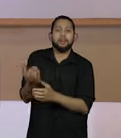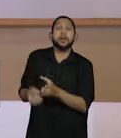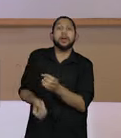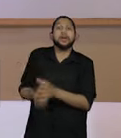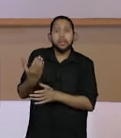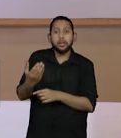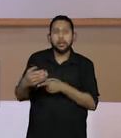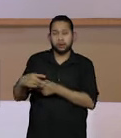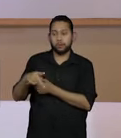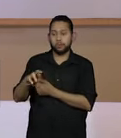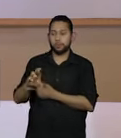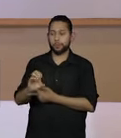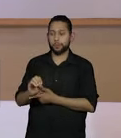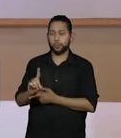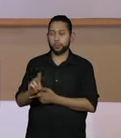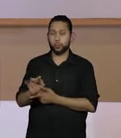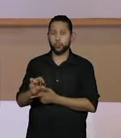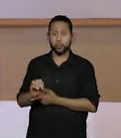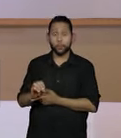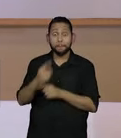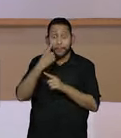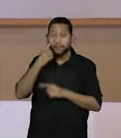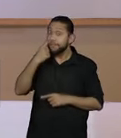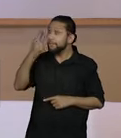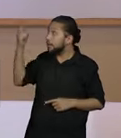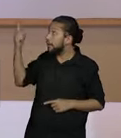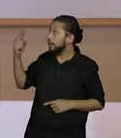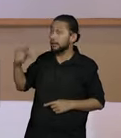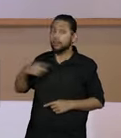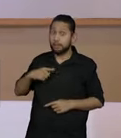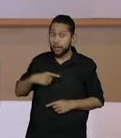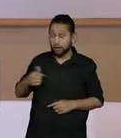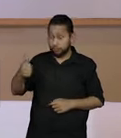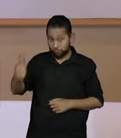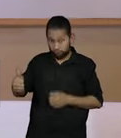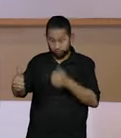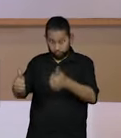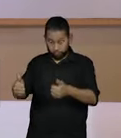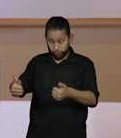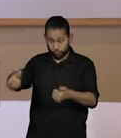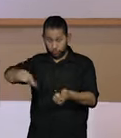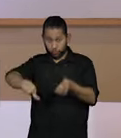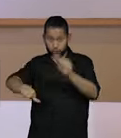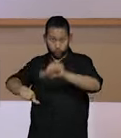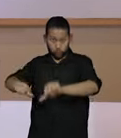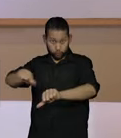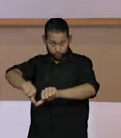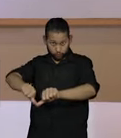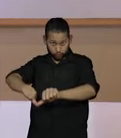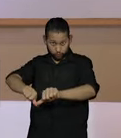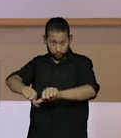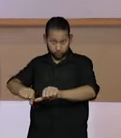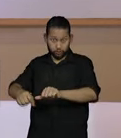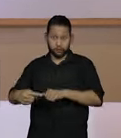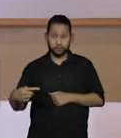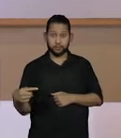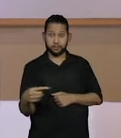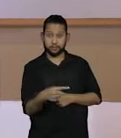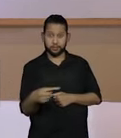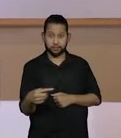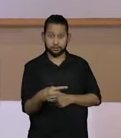uma seta. O que significa essa seta? A gente pode dizer que essa seta na transformação química